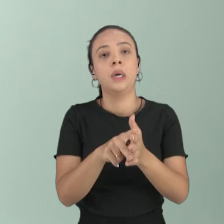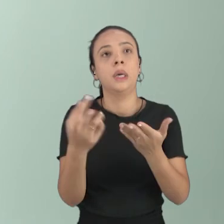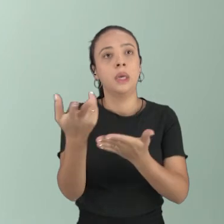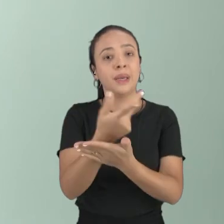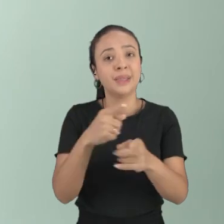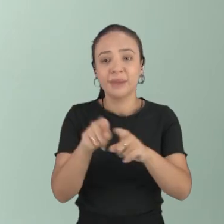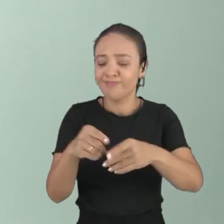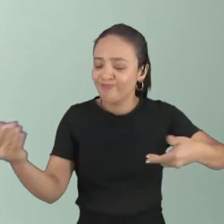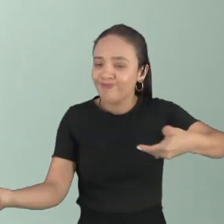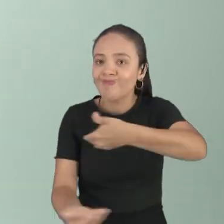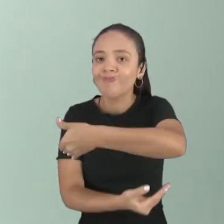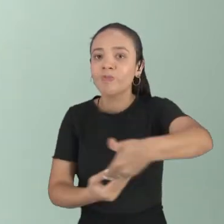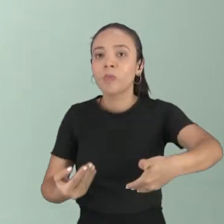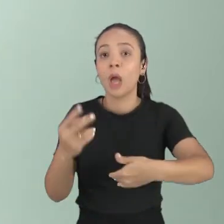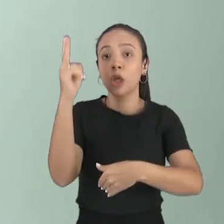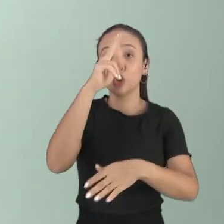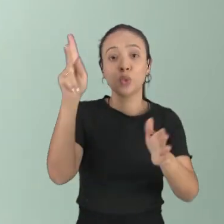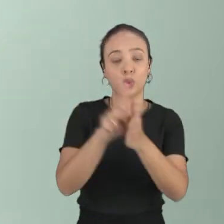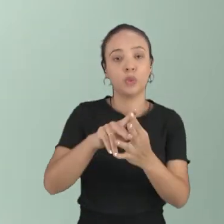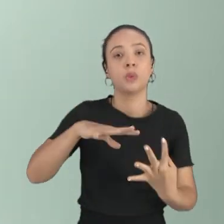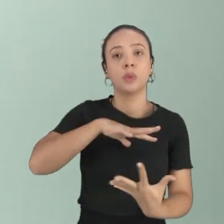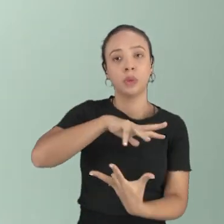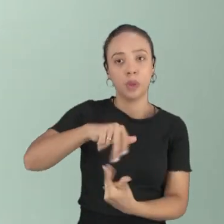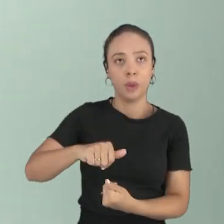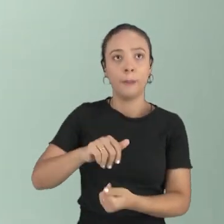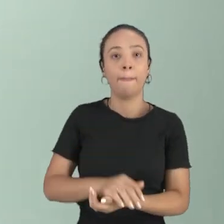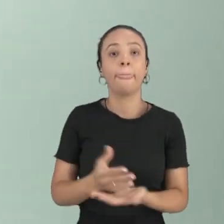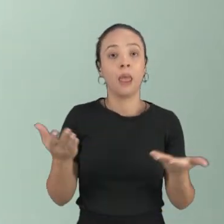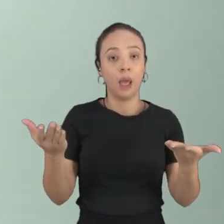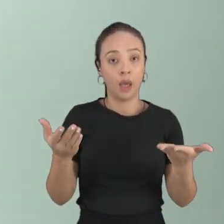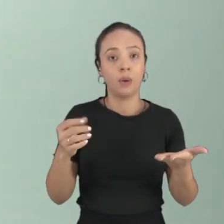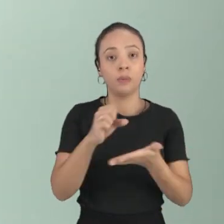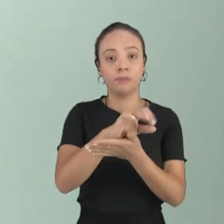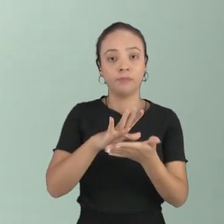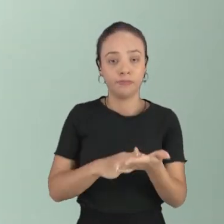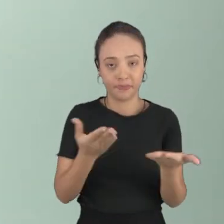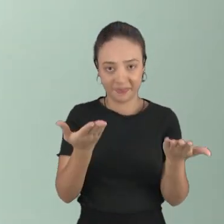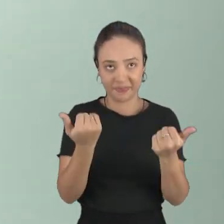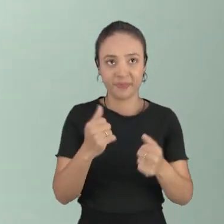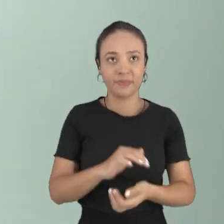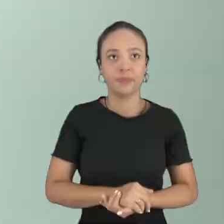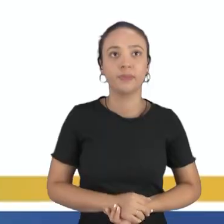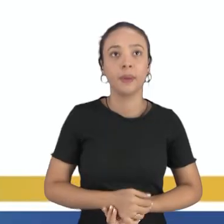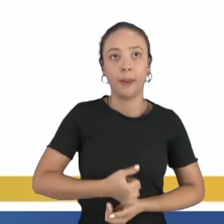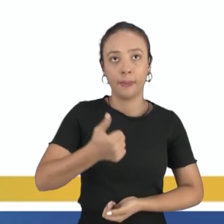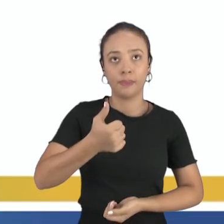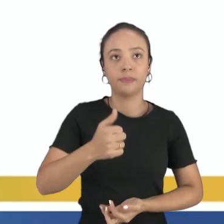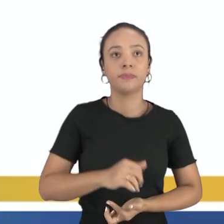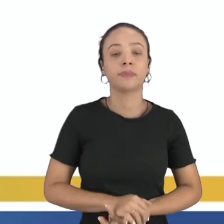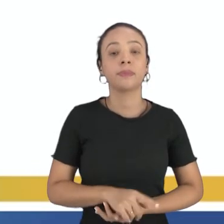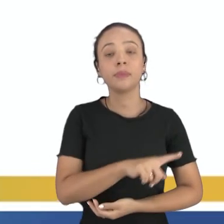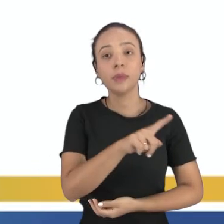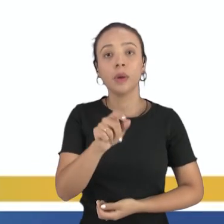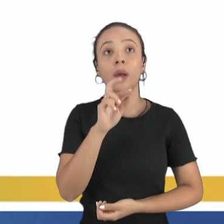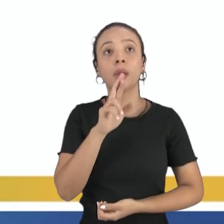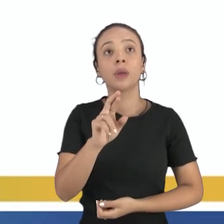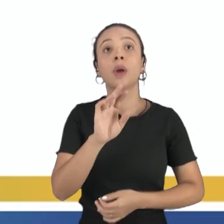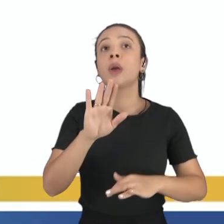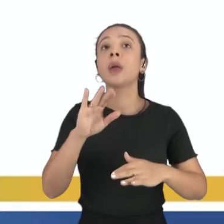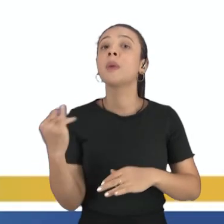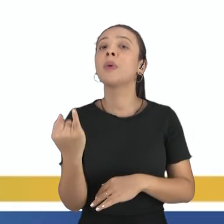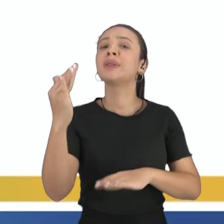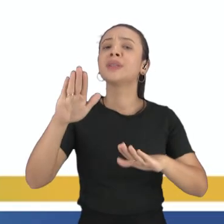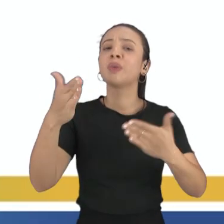atrelada à história da humanidade e eu quero te convidar agora para acompanhar o Exercitando de hoje. Primeiro, eu quero que você diga qual